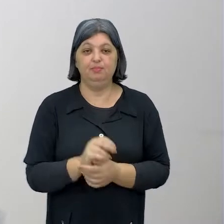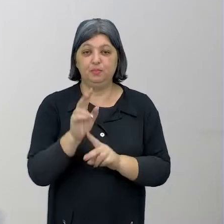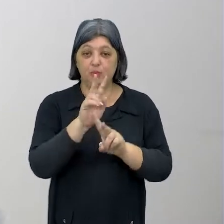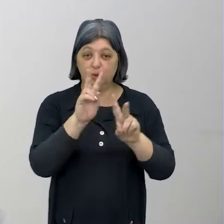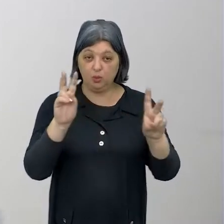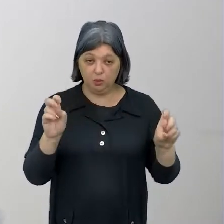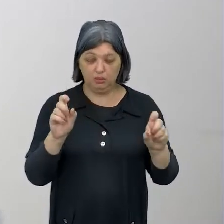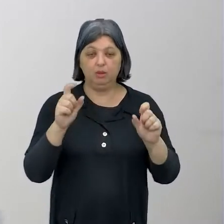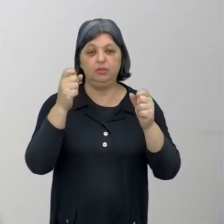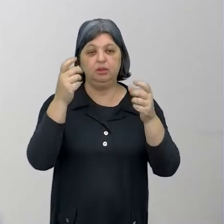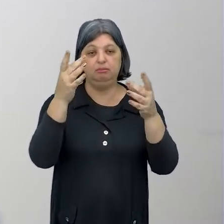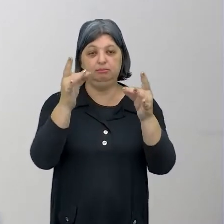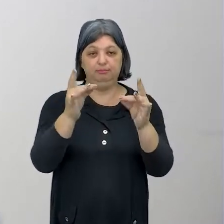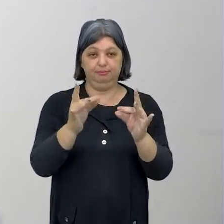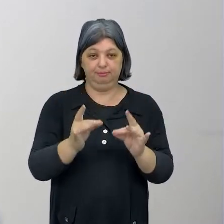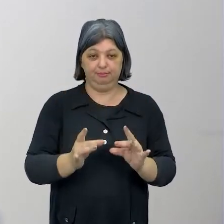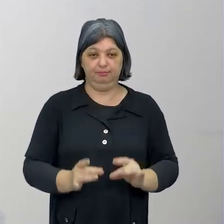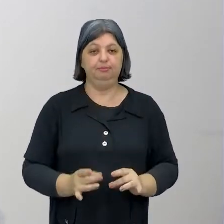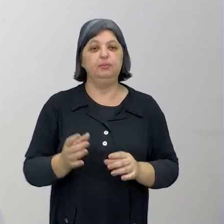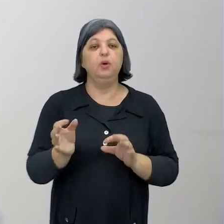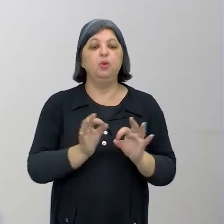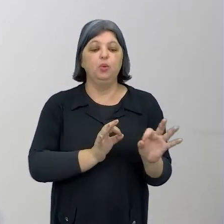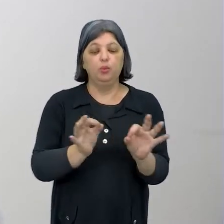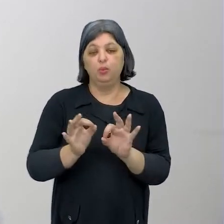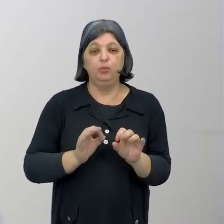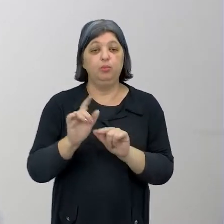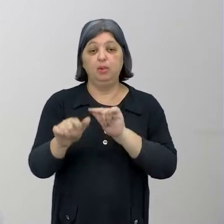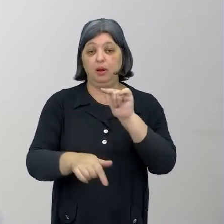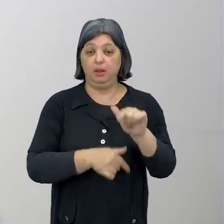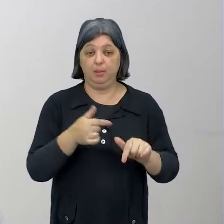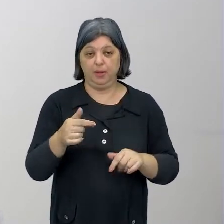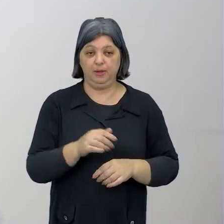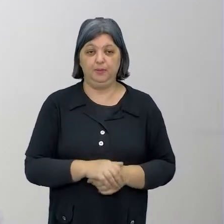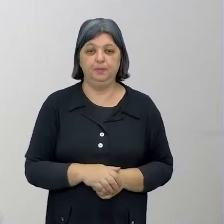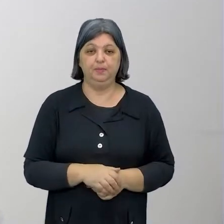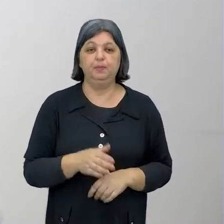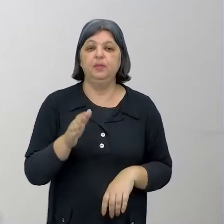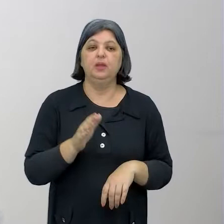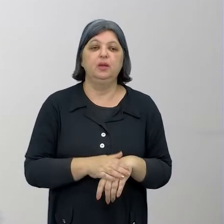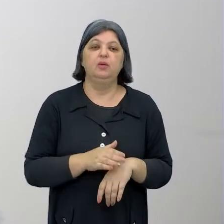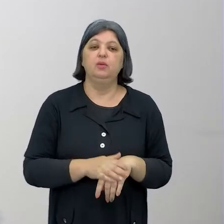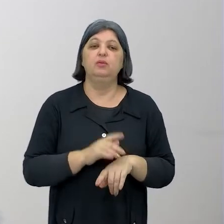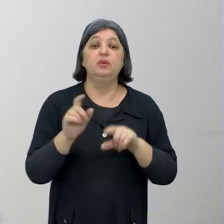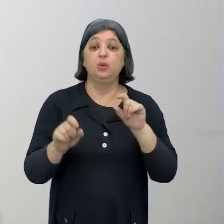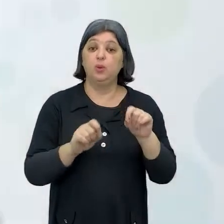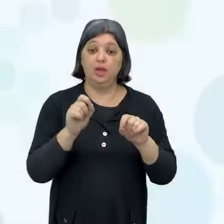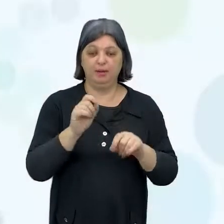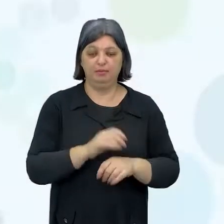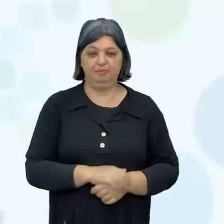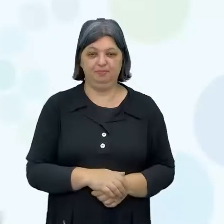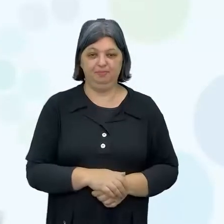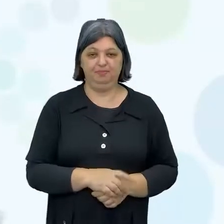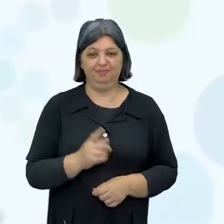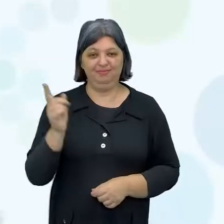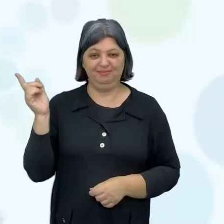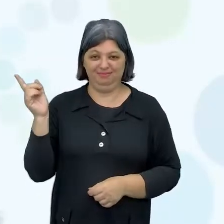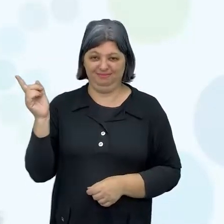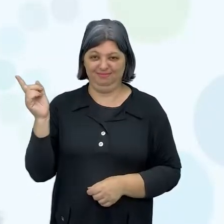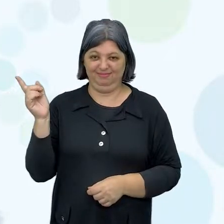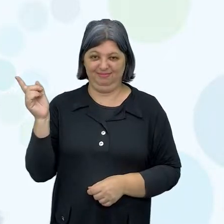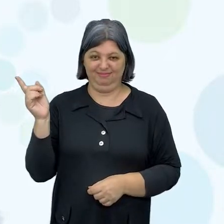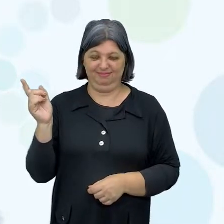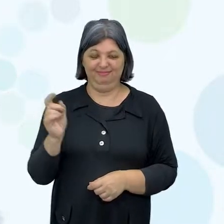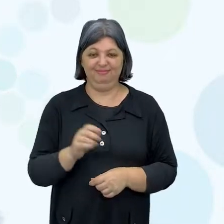bem detalhado o plano de trabalho que faremos hoje. Bota no LED, olha